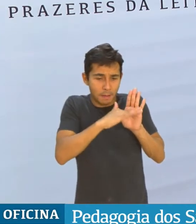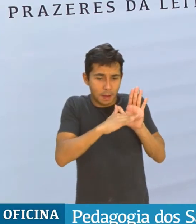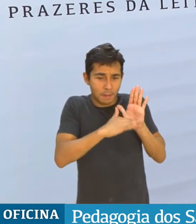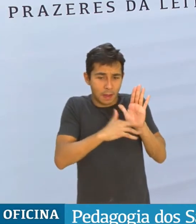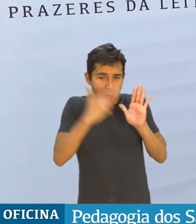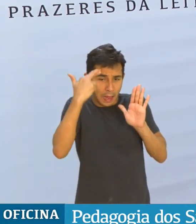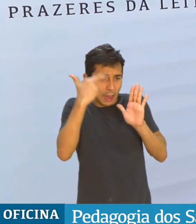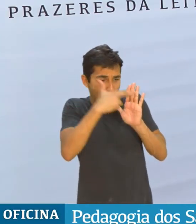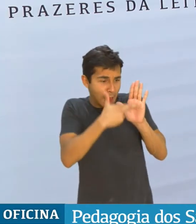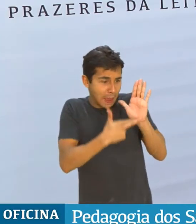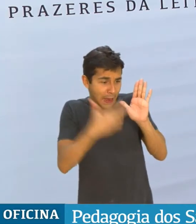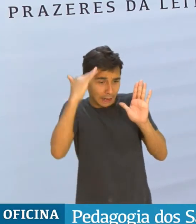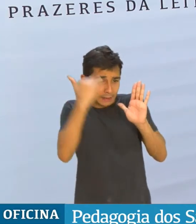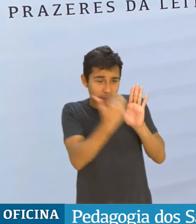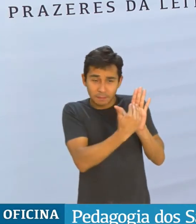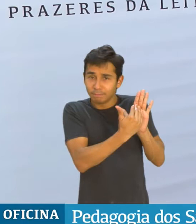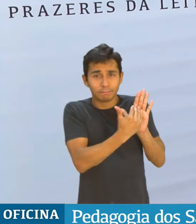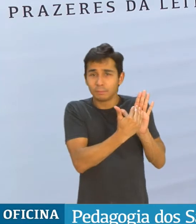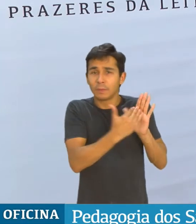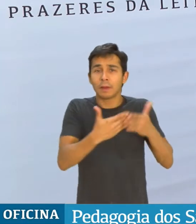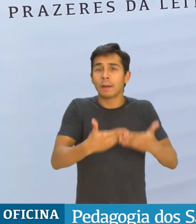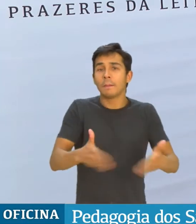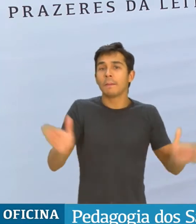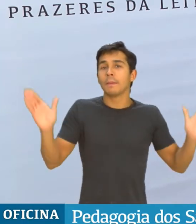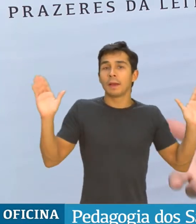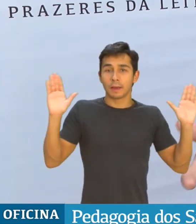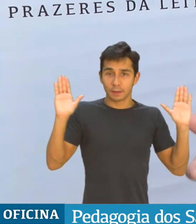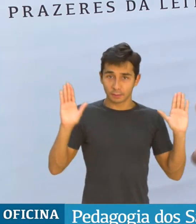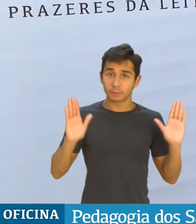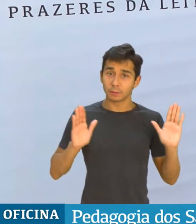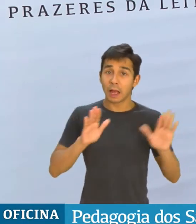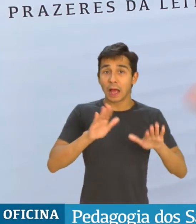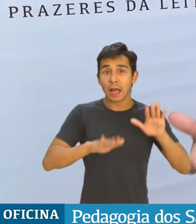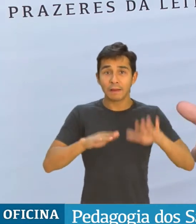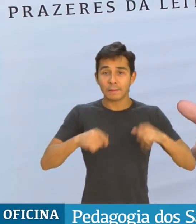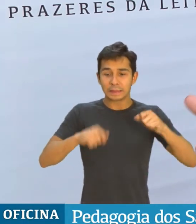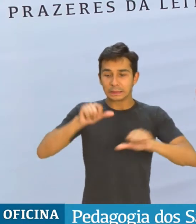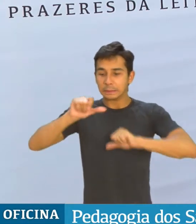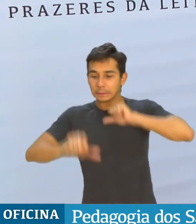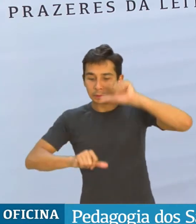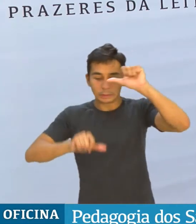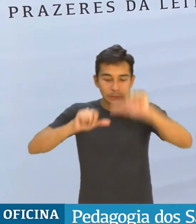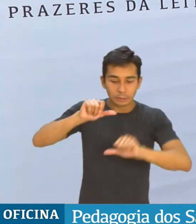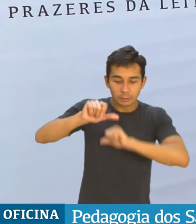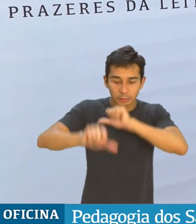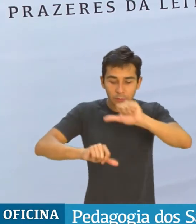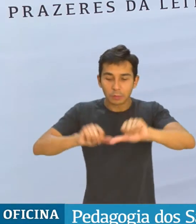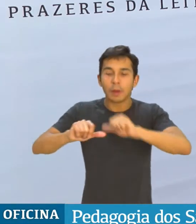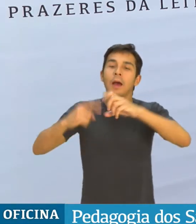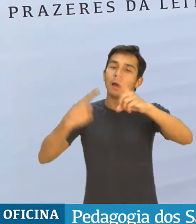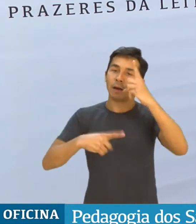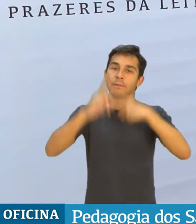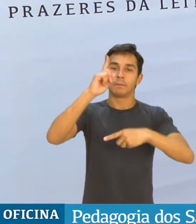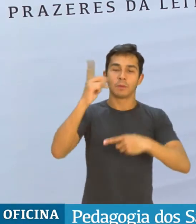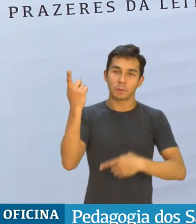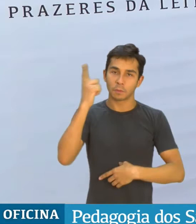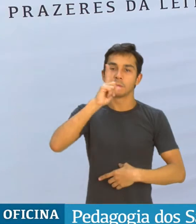dar certo. Pelo contrário, às vezes você vai ter que desmanchar, desfazer muitas coisas para que ele finalmente possa dar certo.